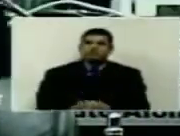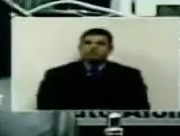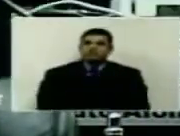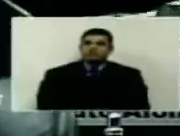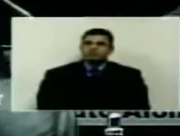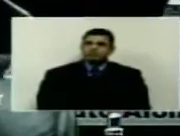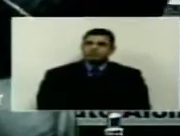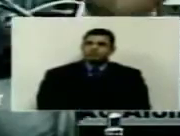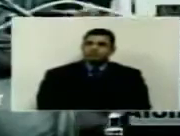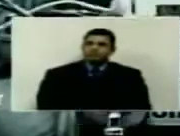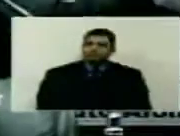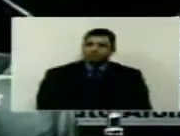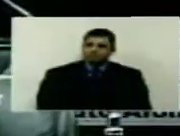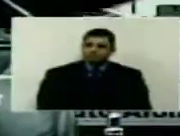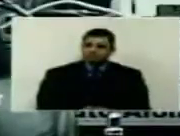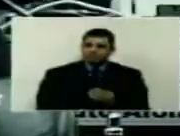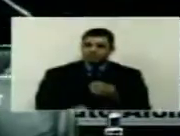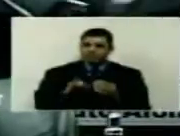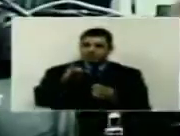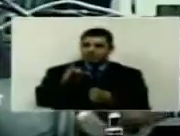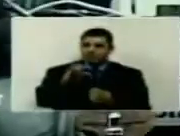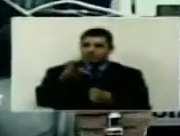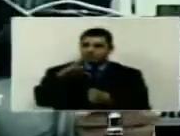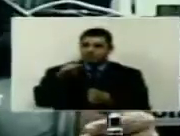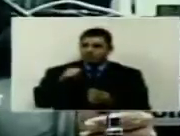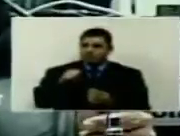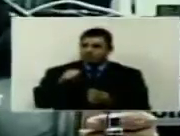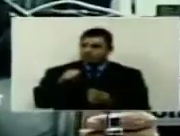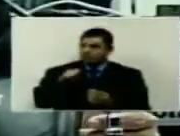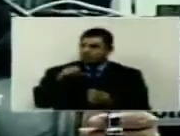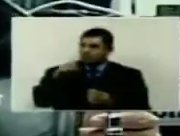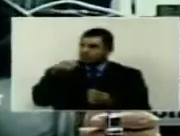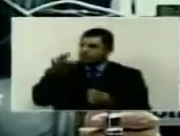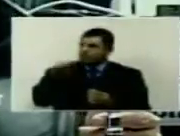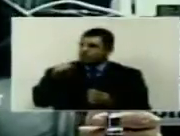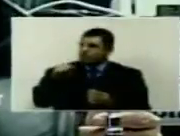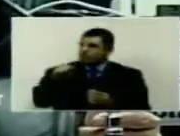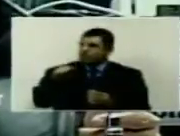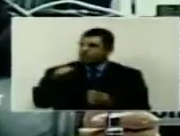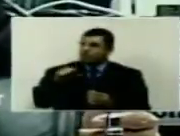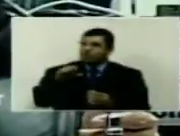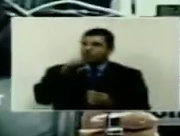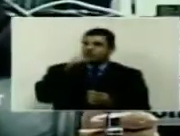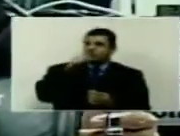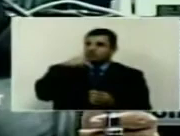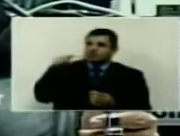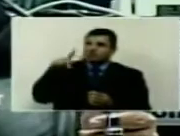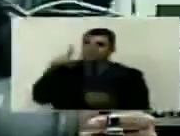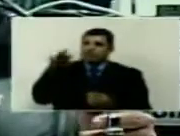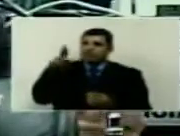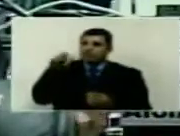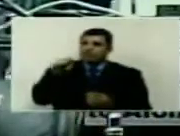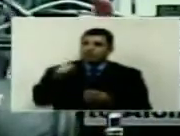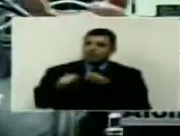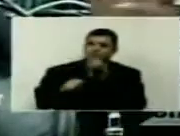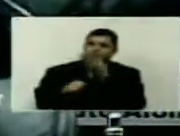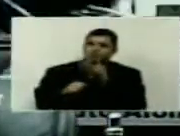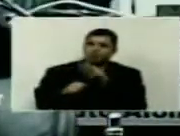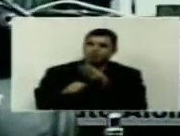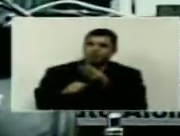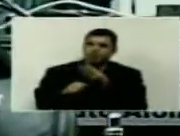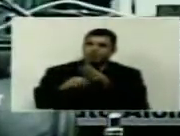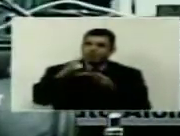da Silvinita, daí de Itacoatiara, do Nióbio de São Gabriel da Cachoeira.